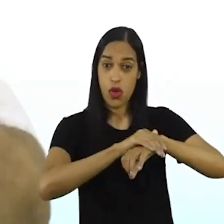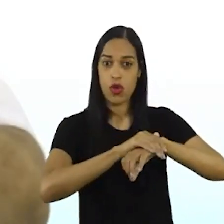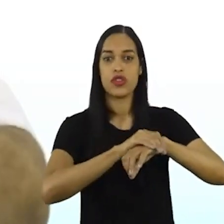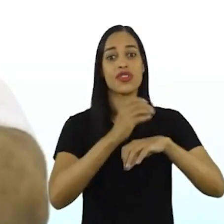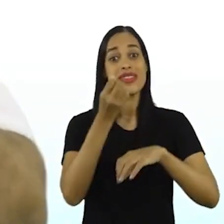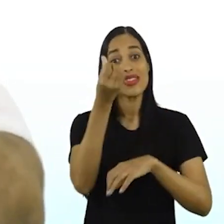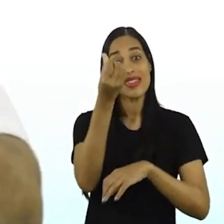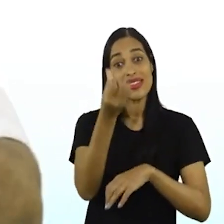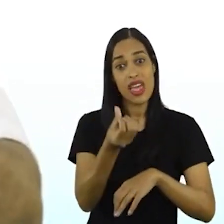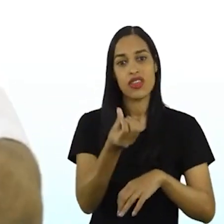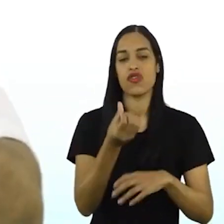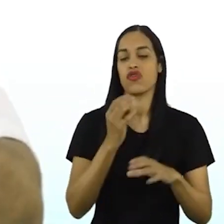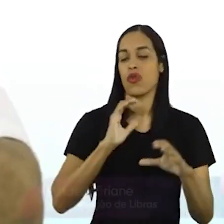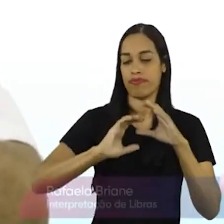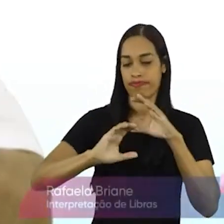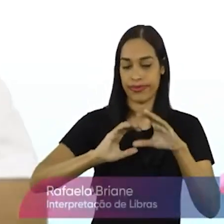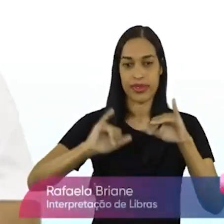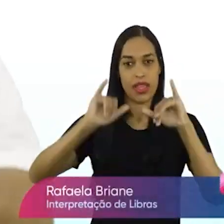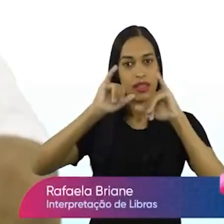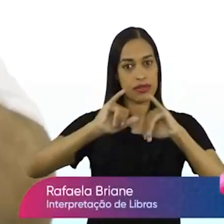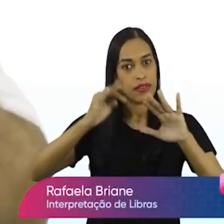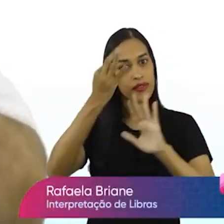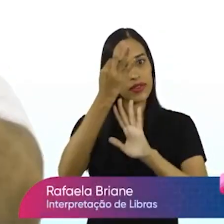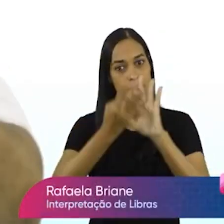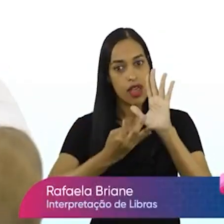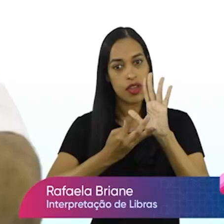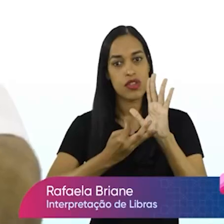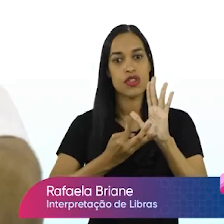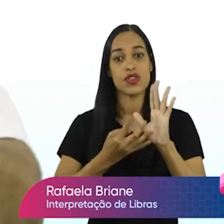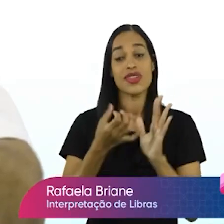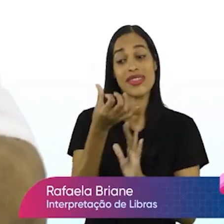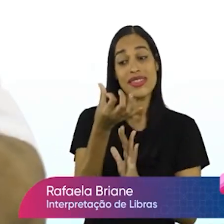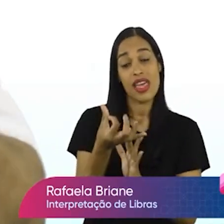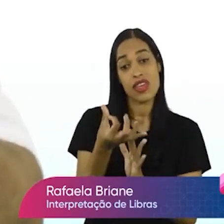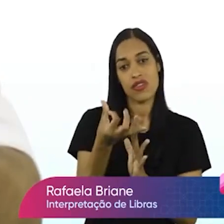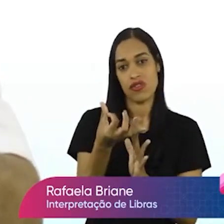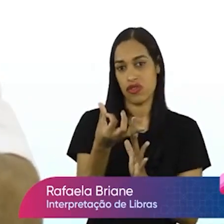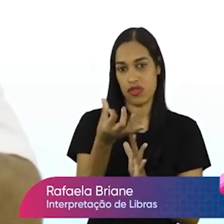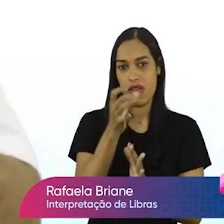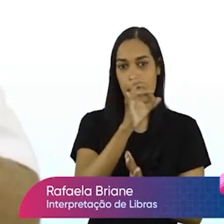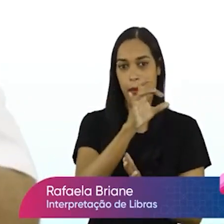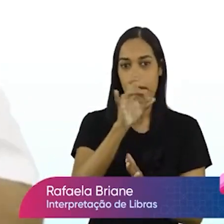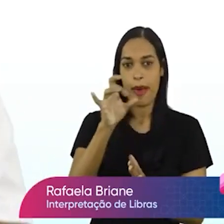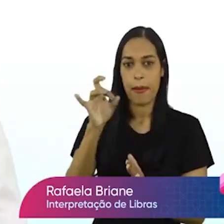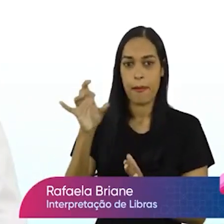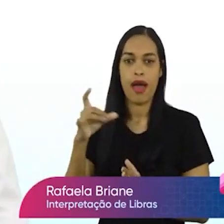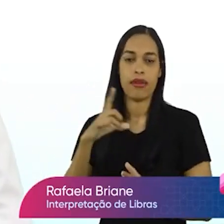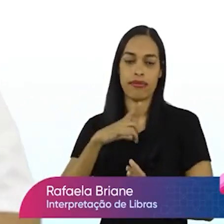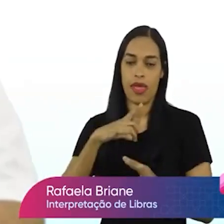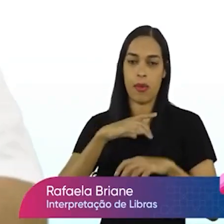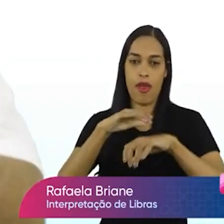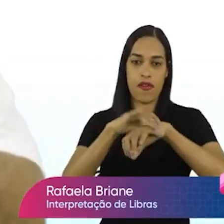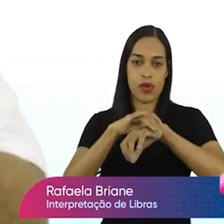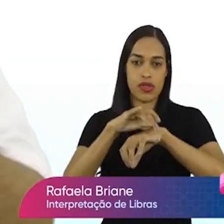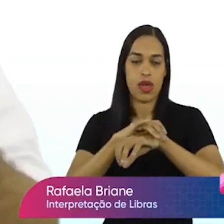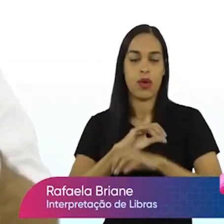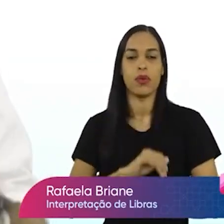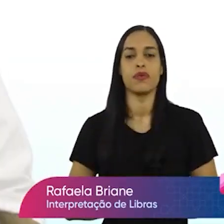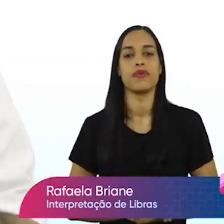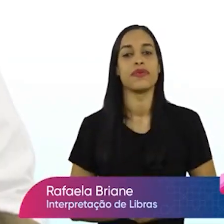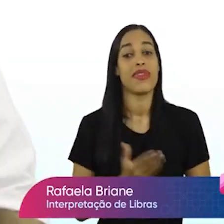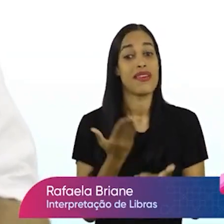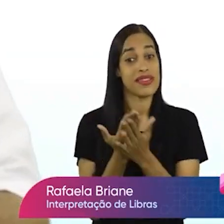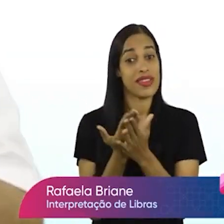funções comunicativas do texto. São 6 elementos da comunicação e para cada elemento vai existir uma função. Nas